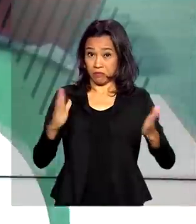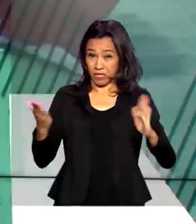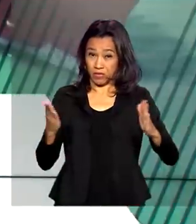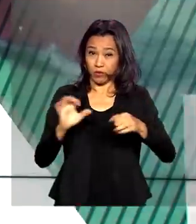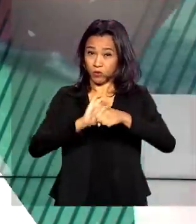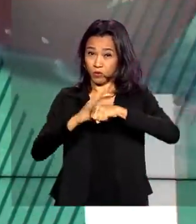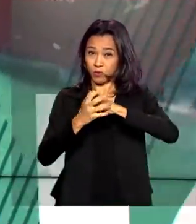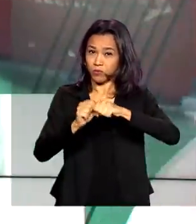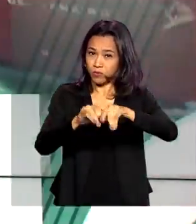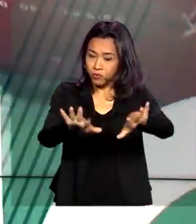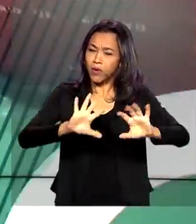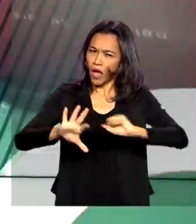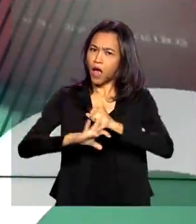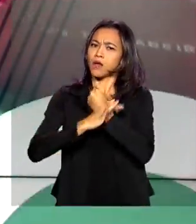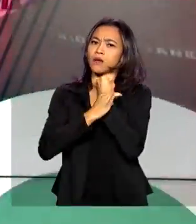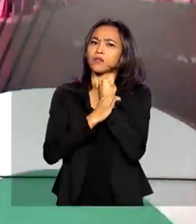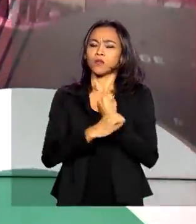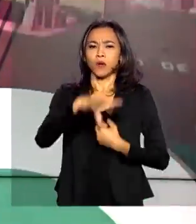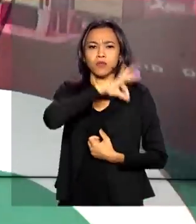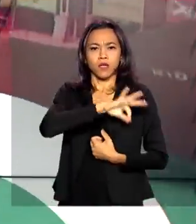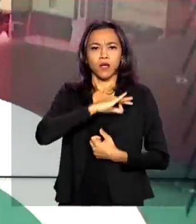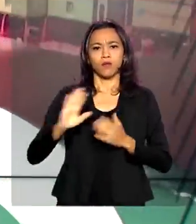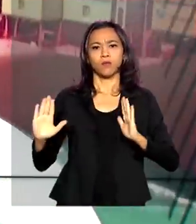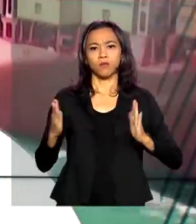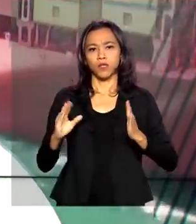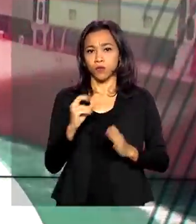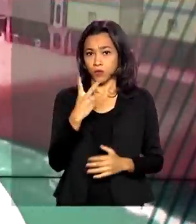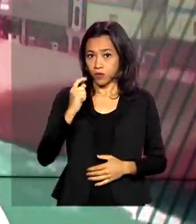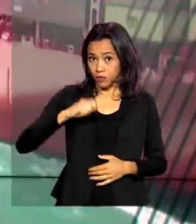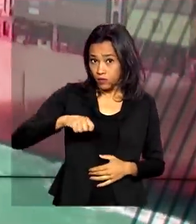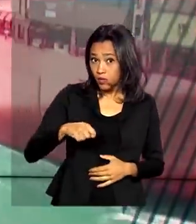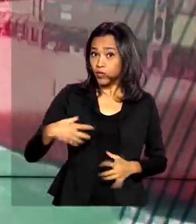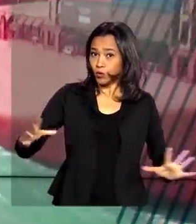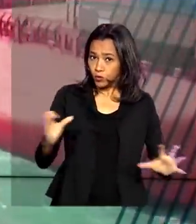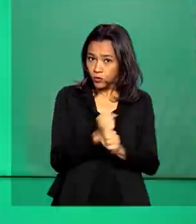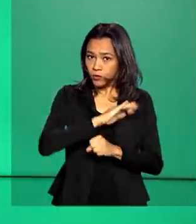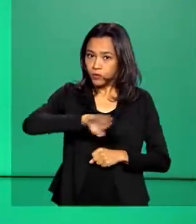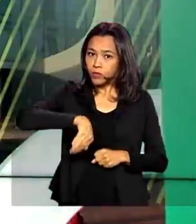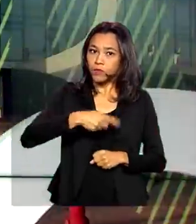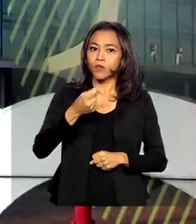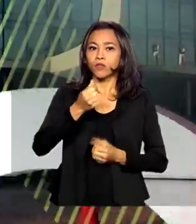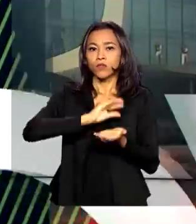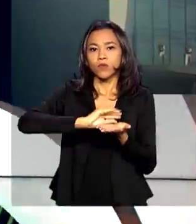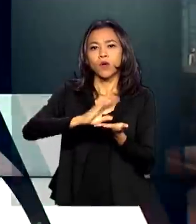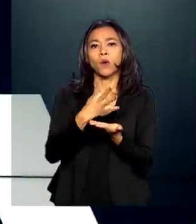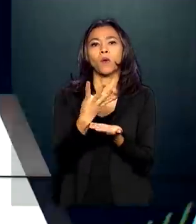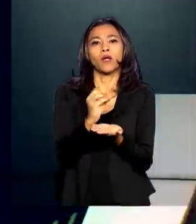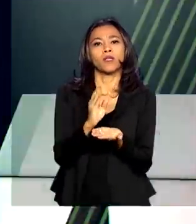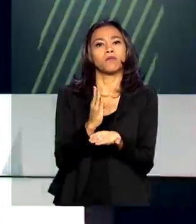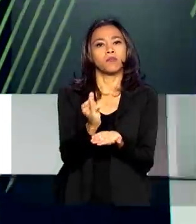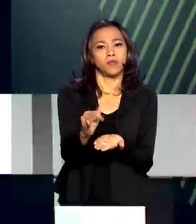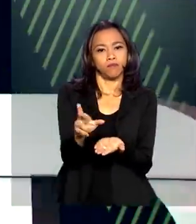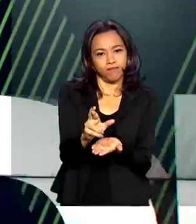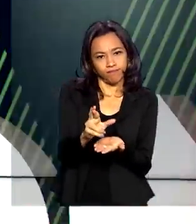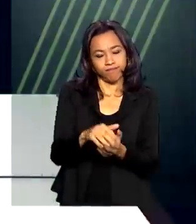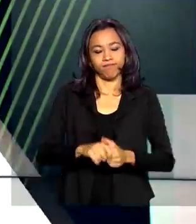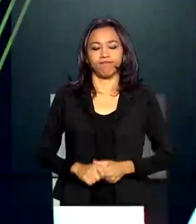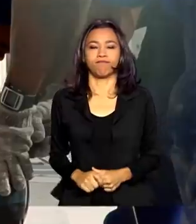medida garante o salário dos funcionários por dois meses. O investimento total será de 40 bilhões de reais.